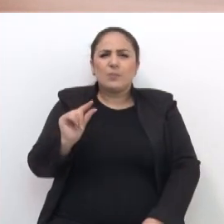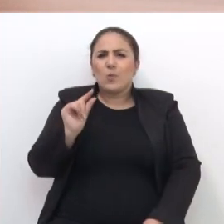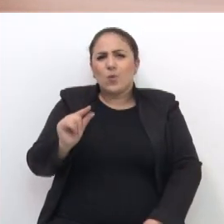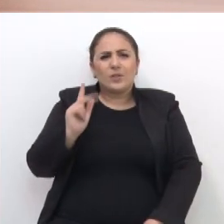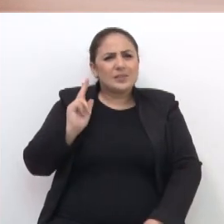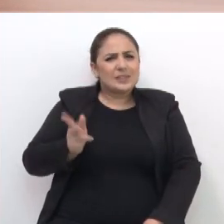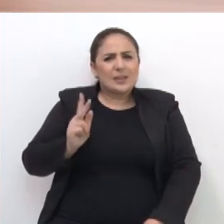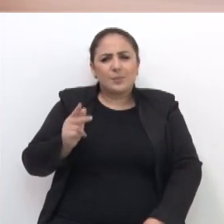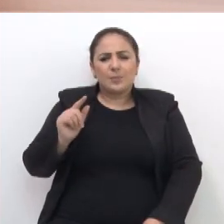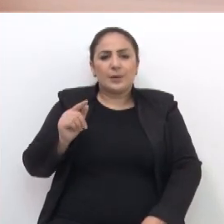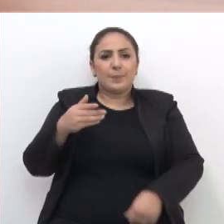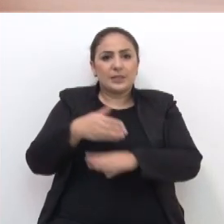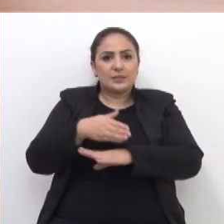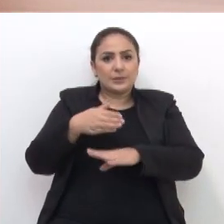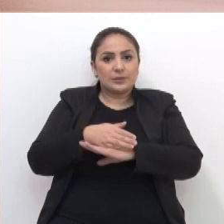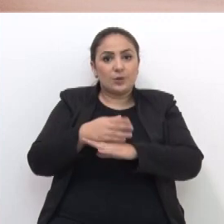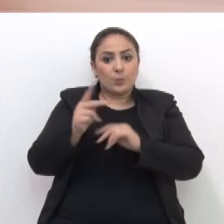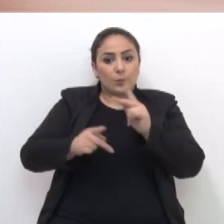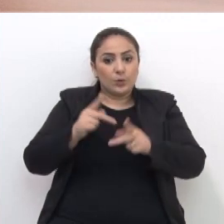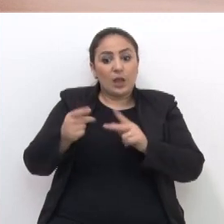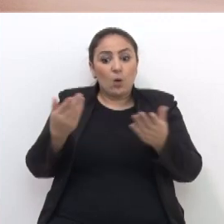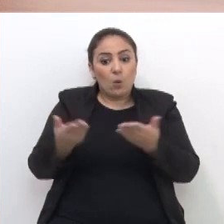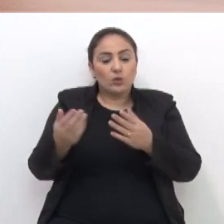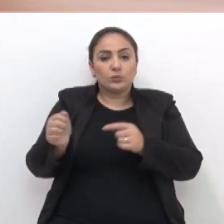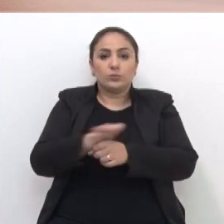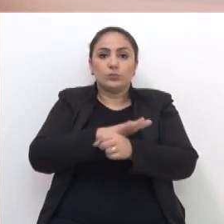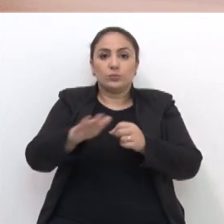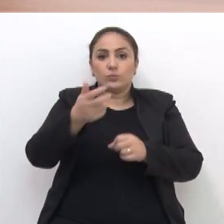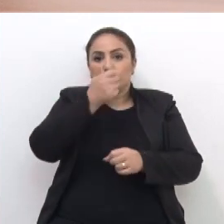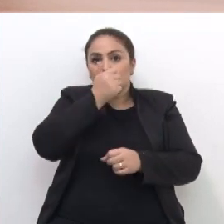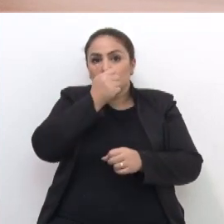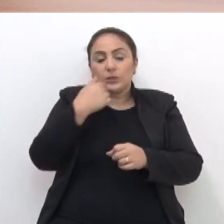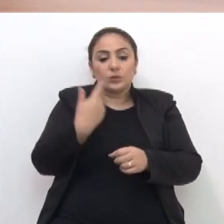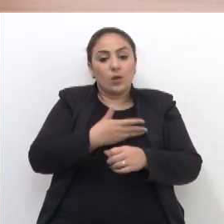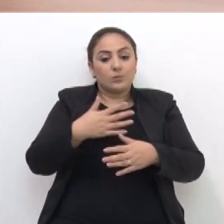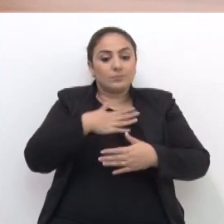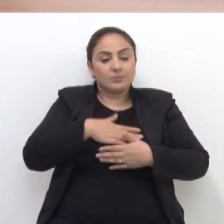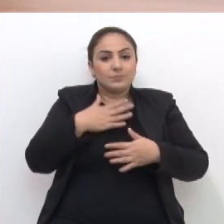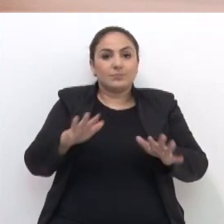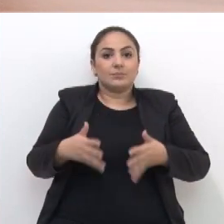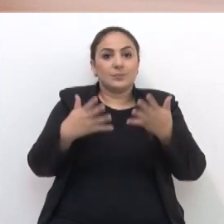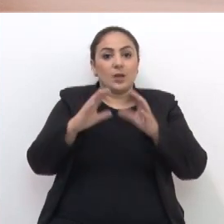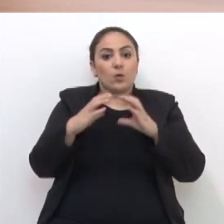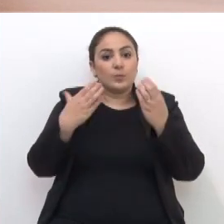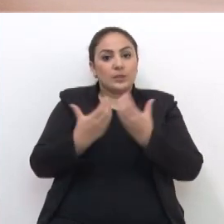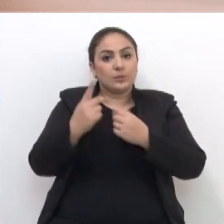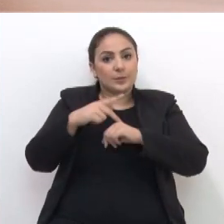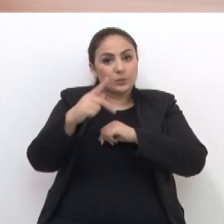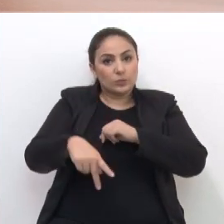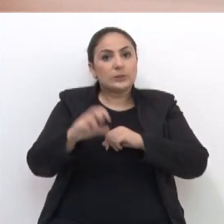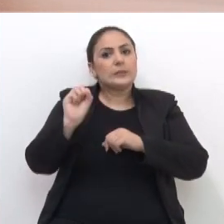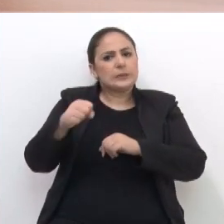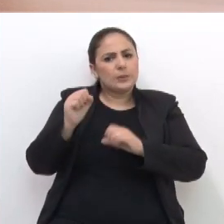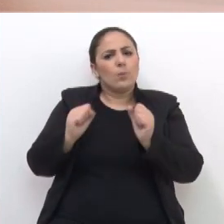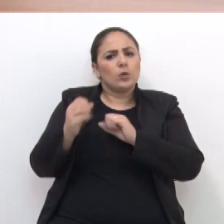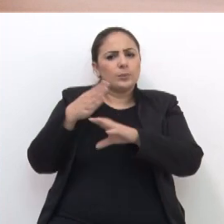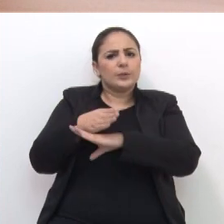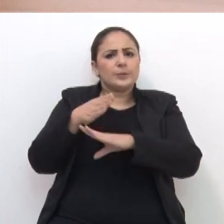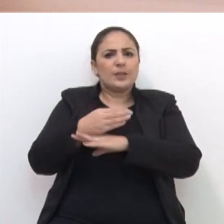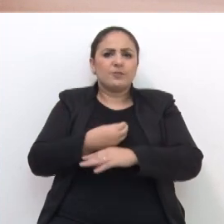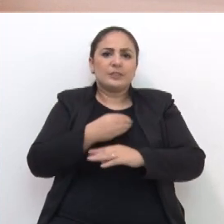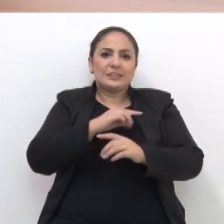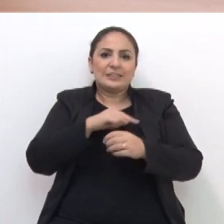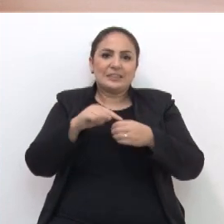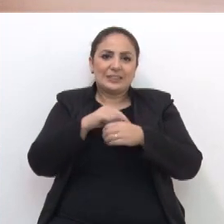Conselho Tutelar, que ocorreu recentemente, definiu os nomes de 10 pessoas que em 2020 irão atuar nas 2 microrregiões